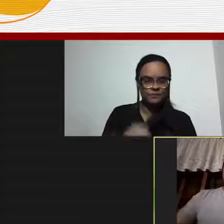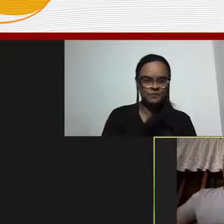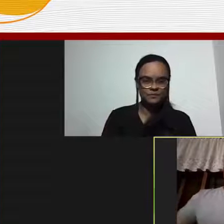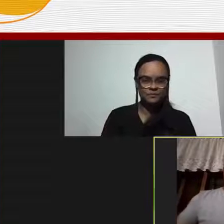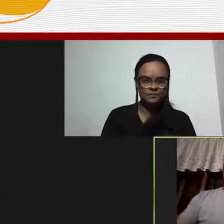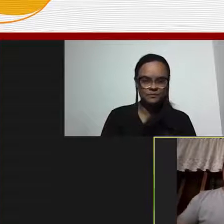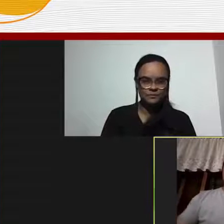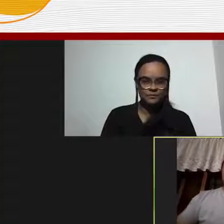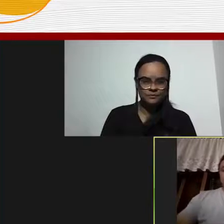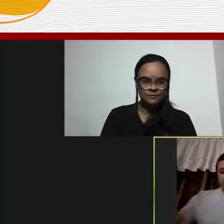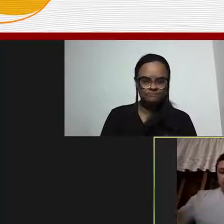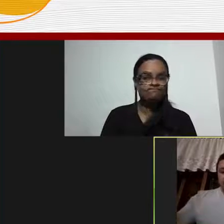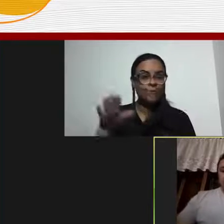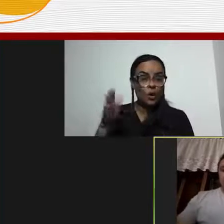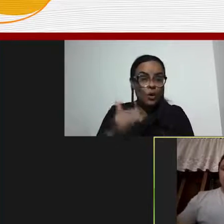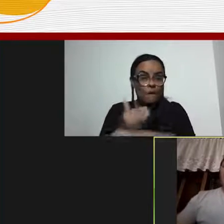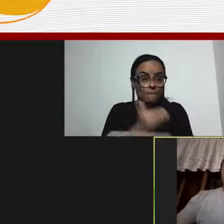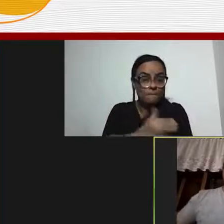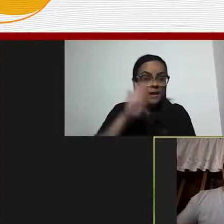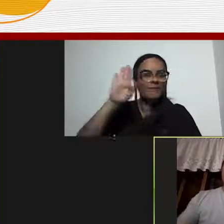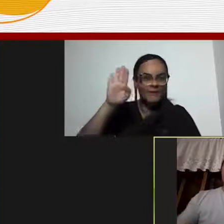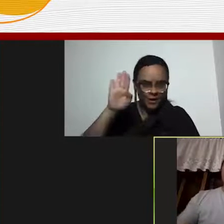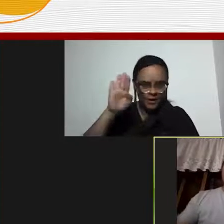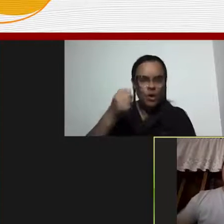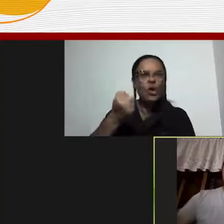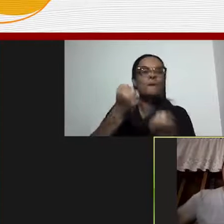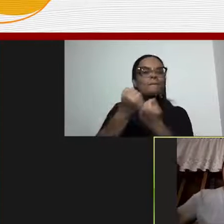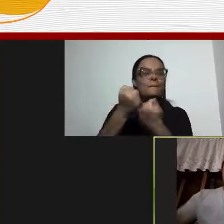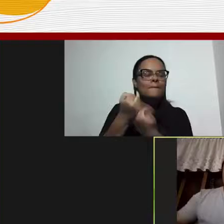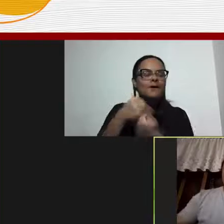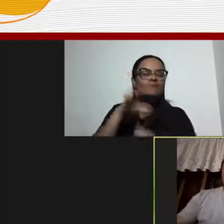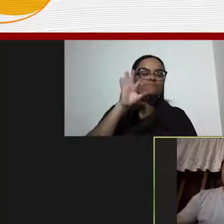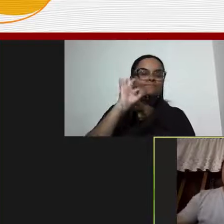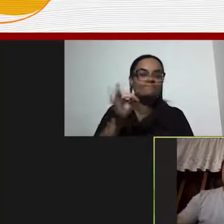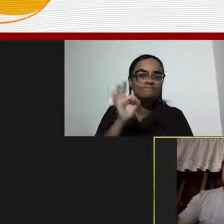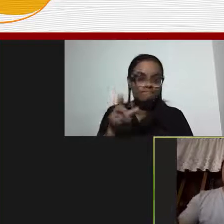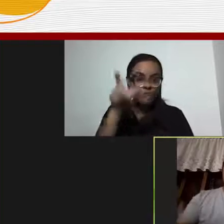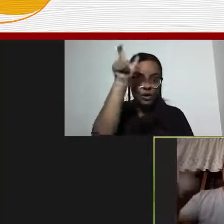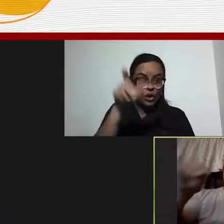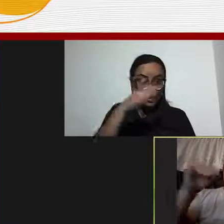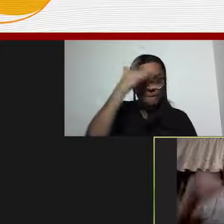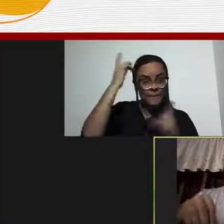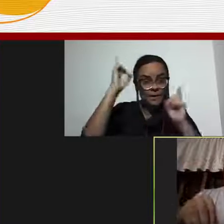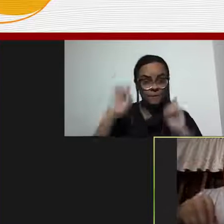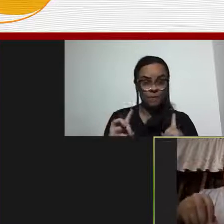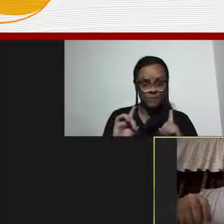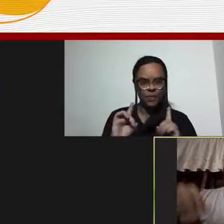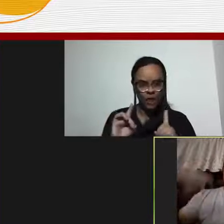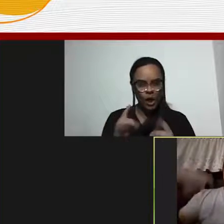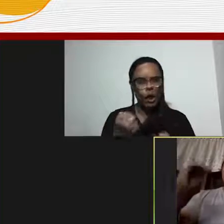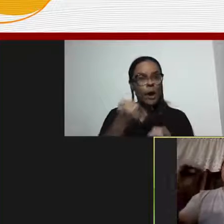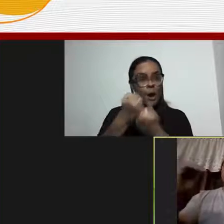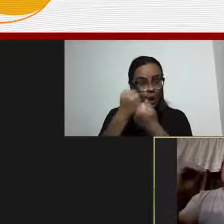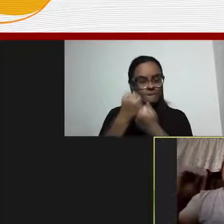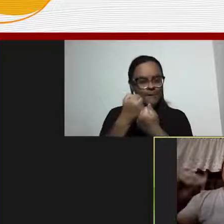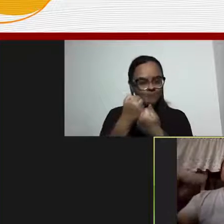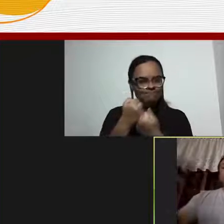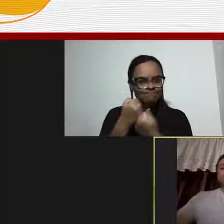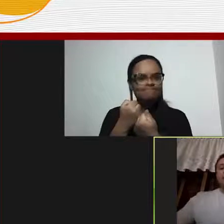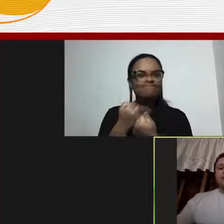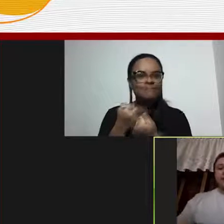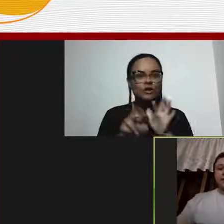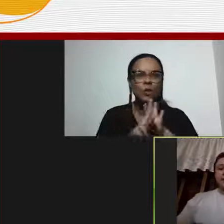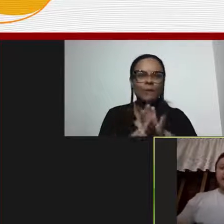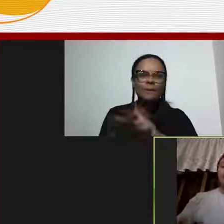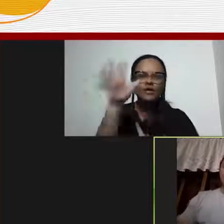sua pré-candidatura, eu apoio, né, porque é uma pessoa com deficiência, é uma voz que com certeza